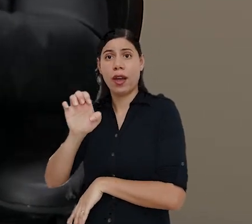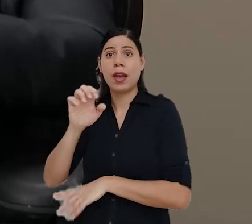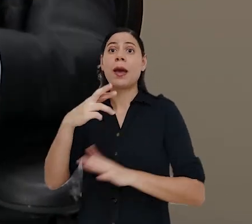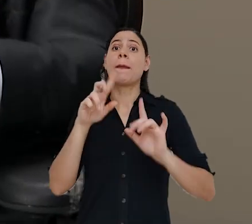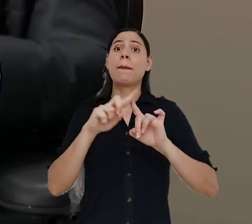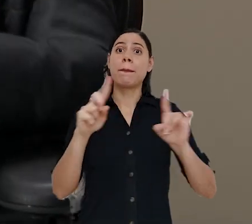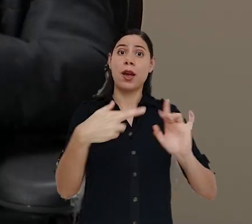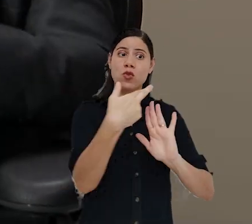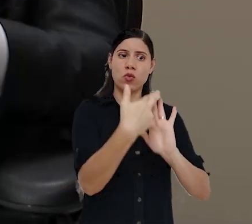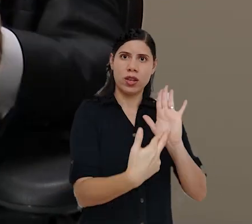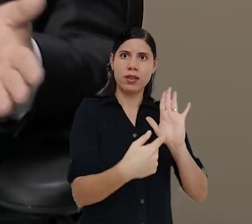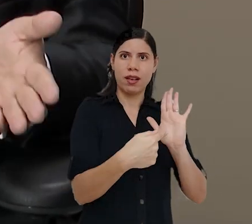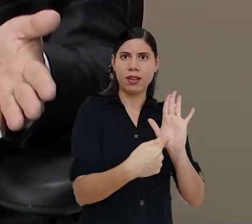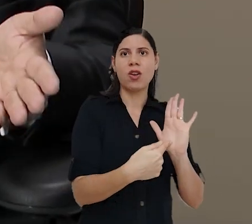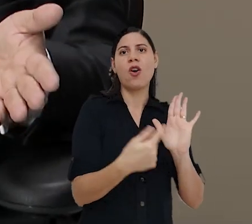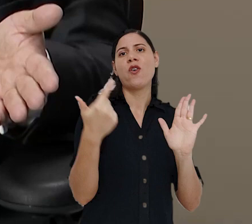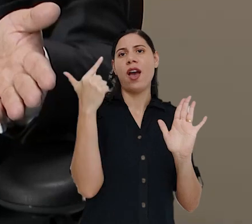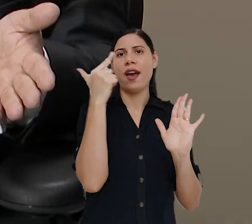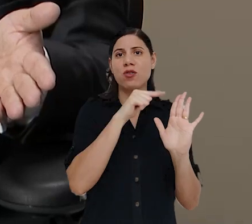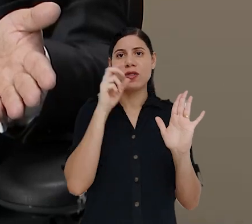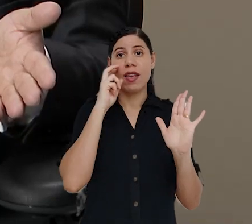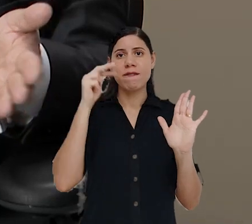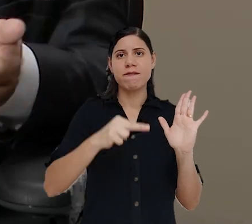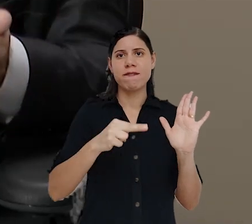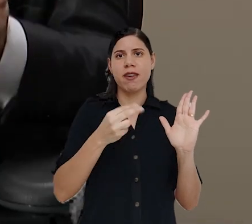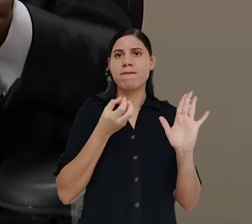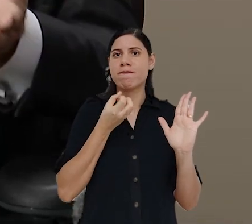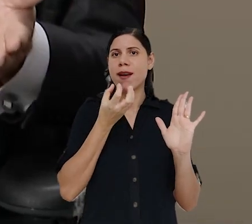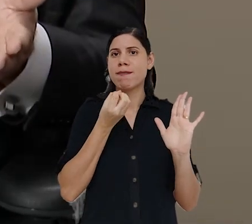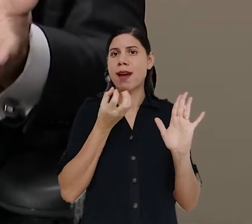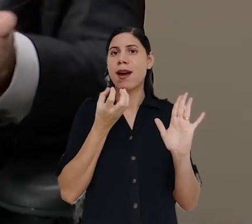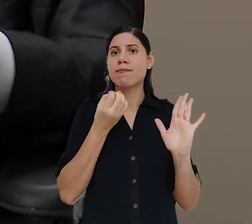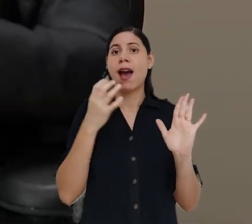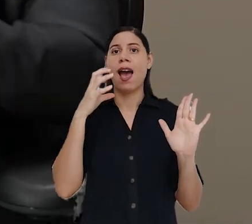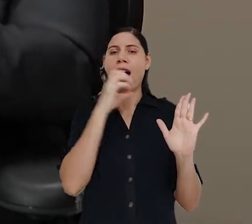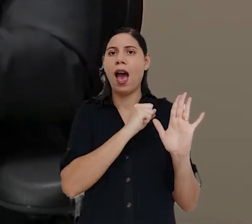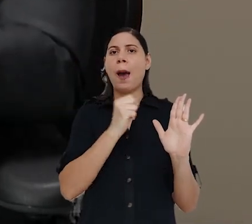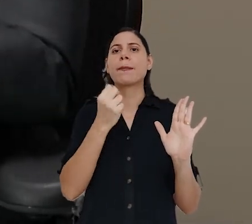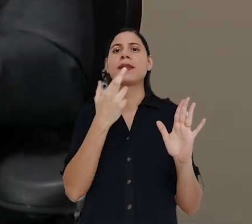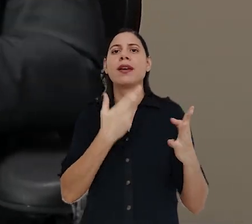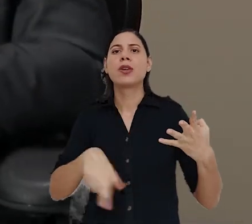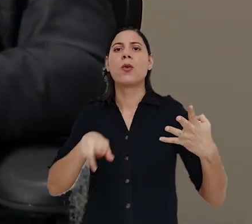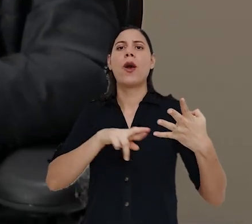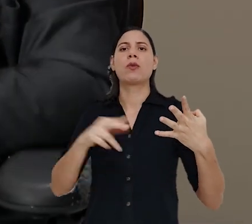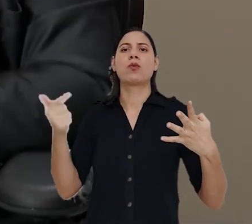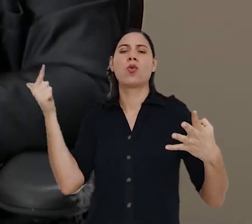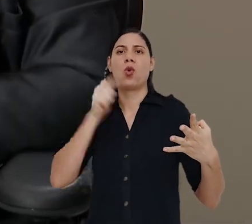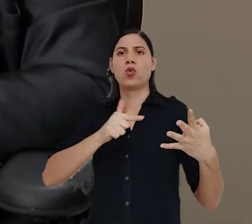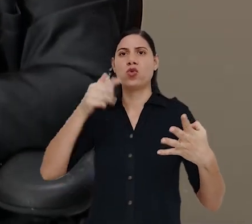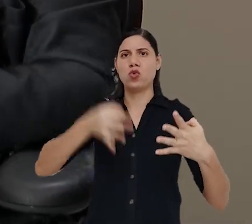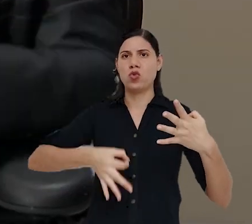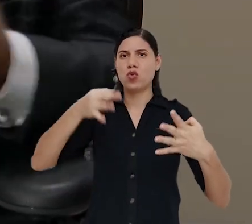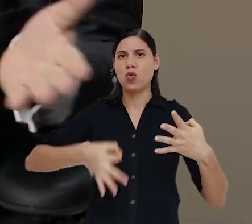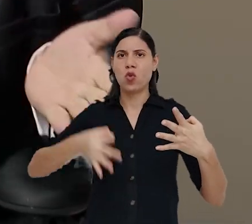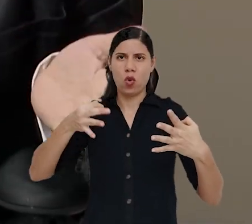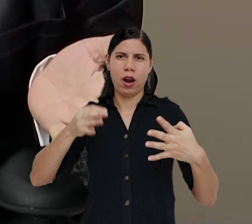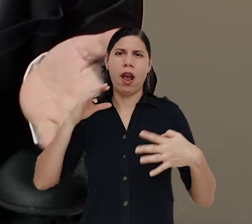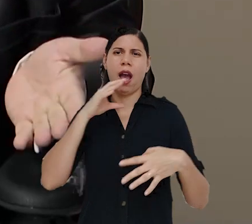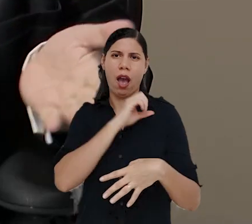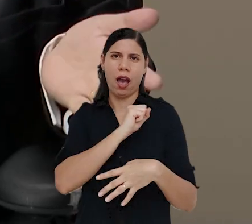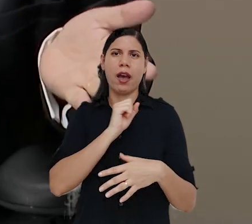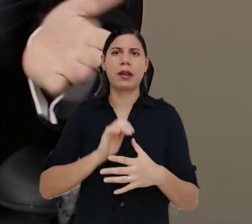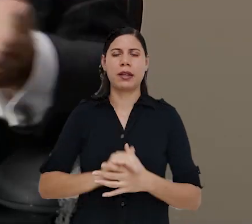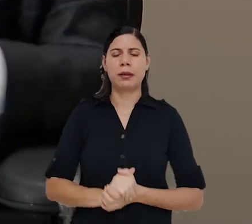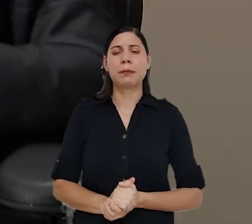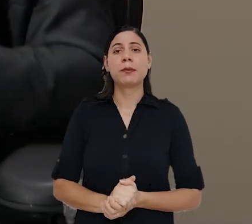nós vamos conseguir, por exemplo, gerar informações que permitam que o recurso seja julgado por perda de objetos,